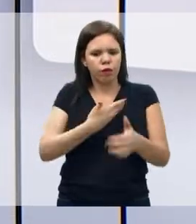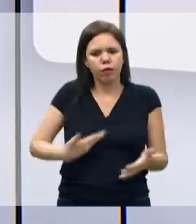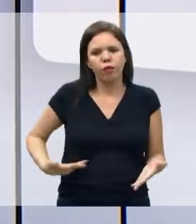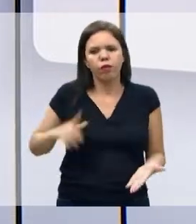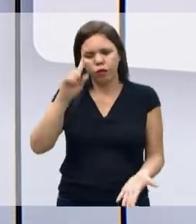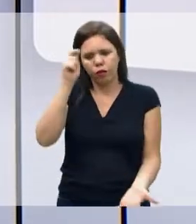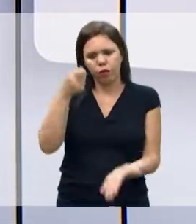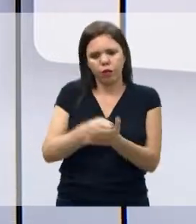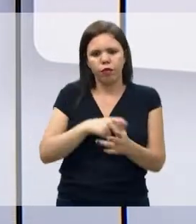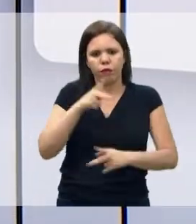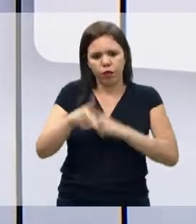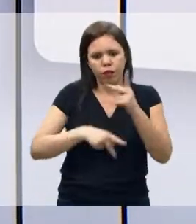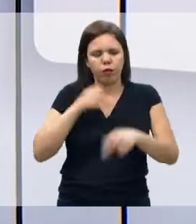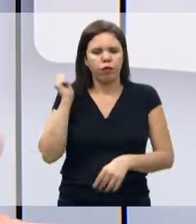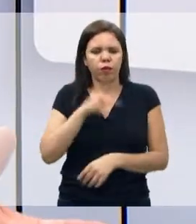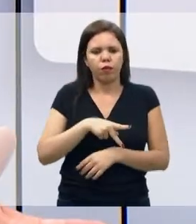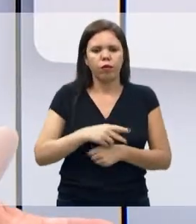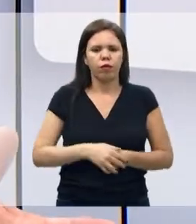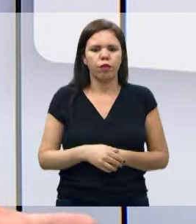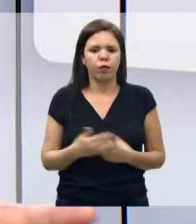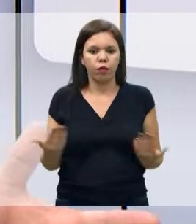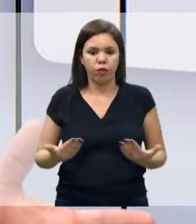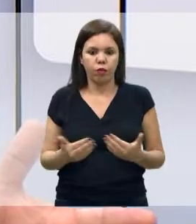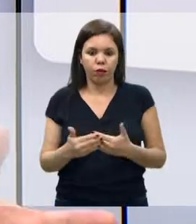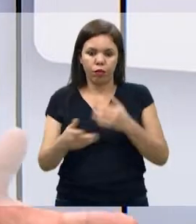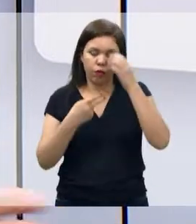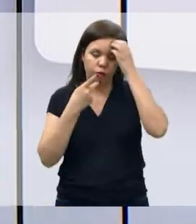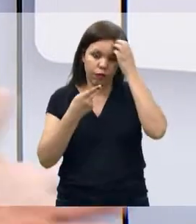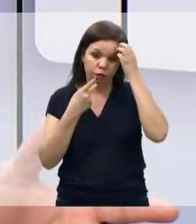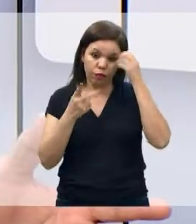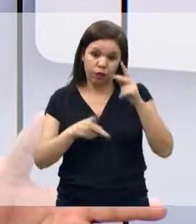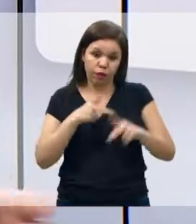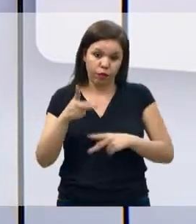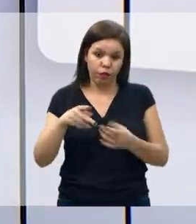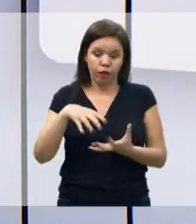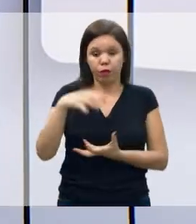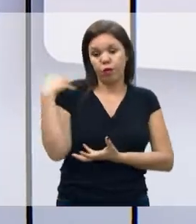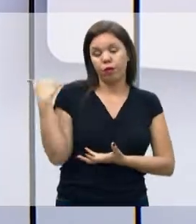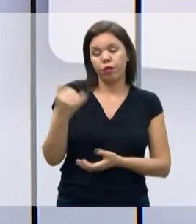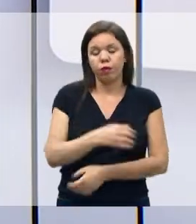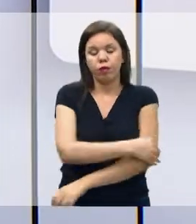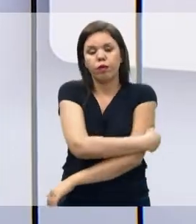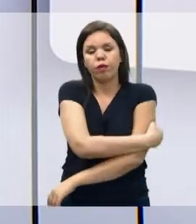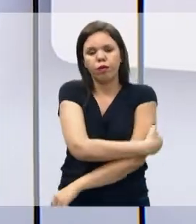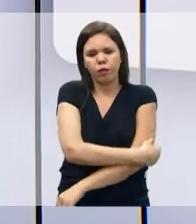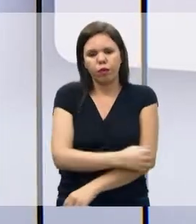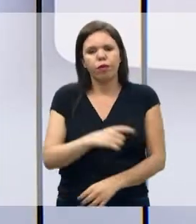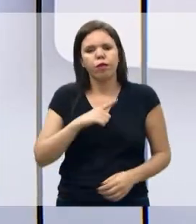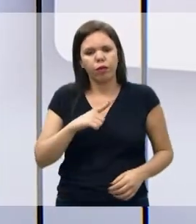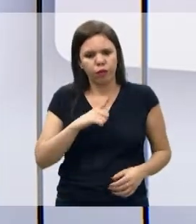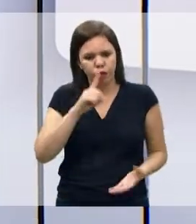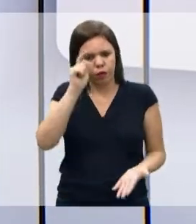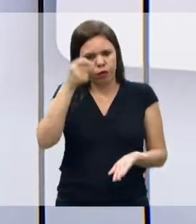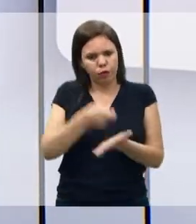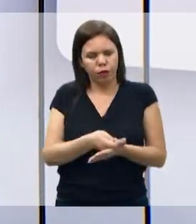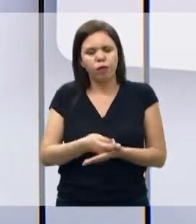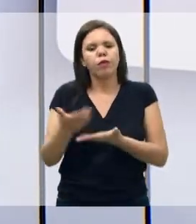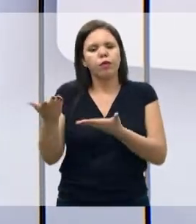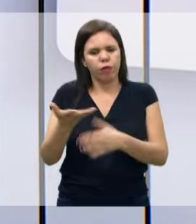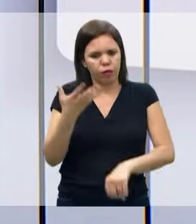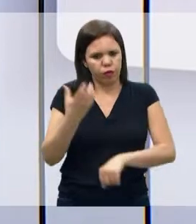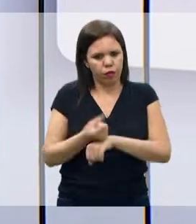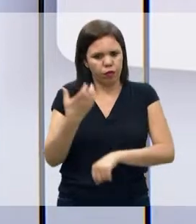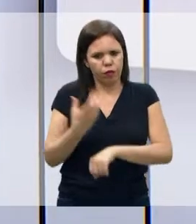às pessoas aposentadas, né, e agora nós vamos estar falando das pessoas com mais idade, que elas tenham aí a garantia de